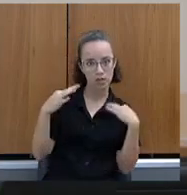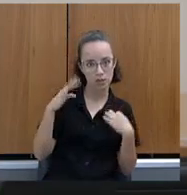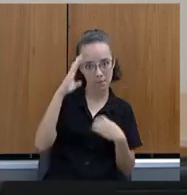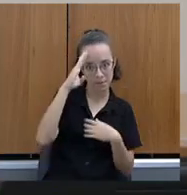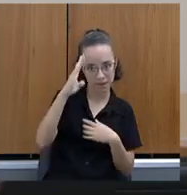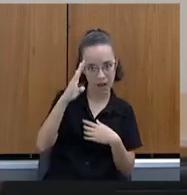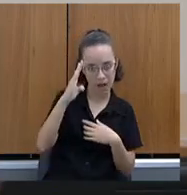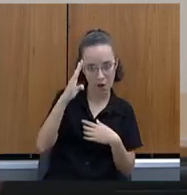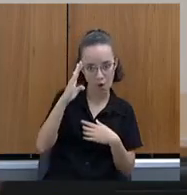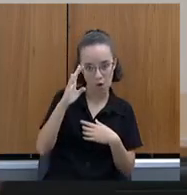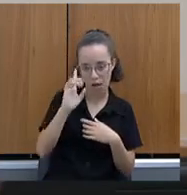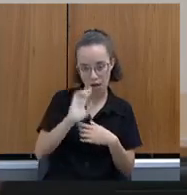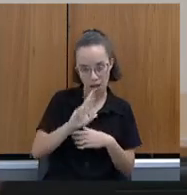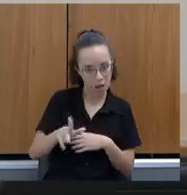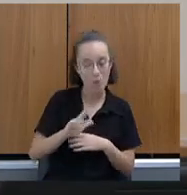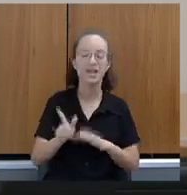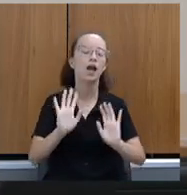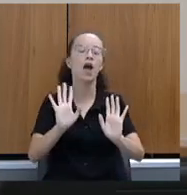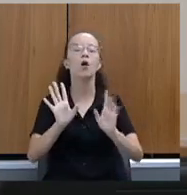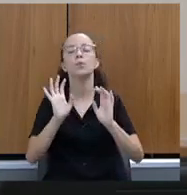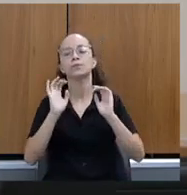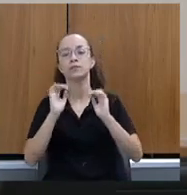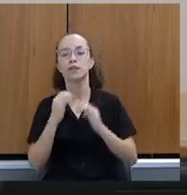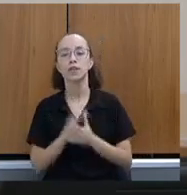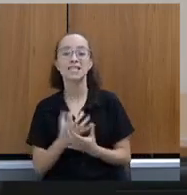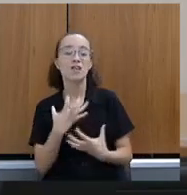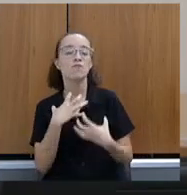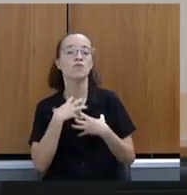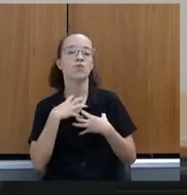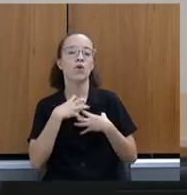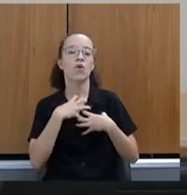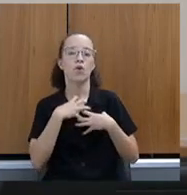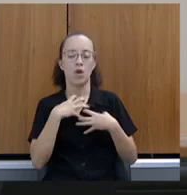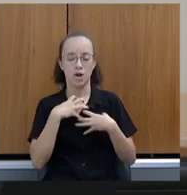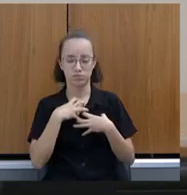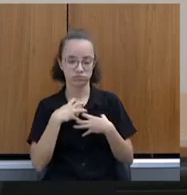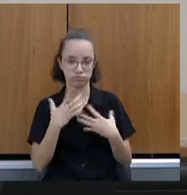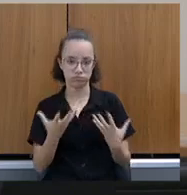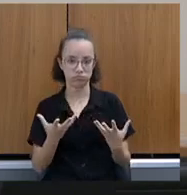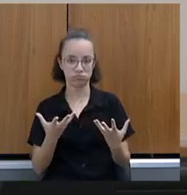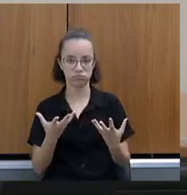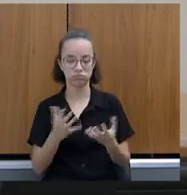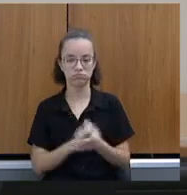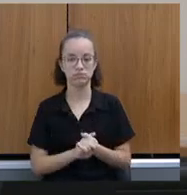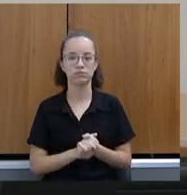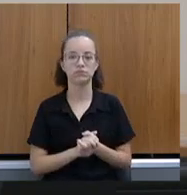disso né Talvez seja a forma e a